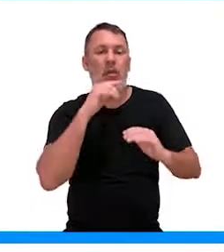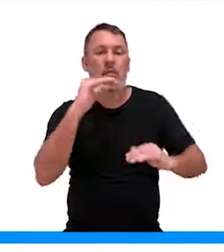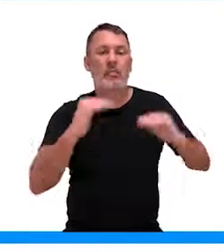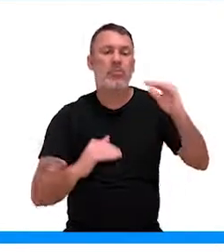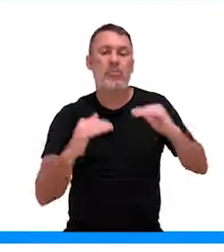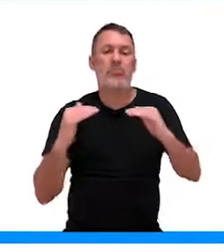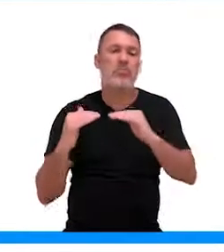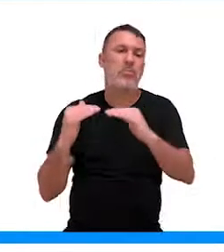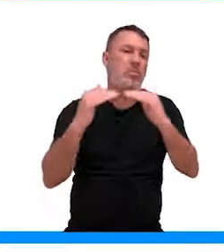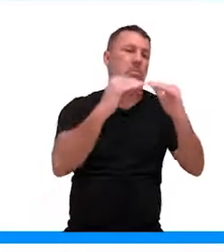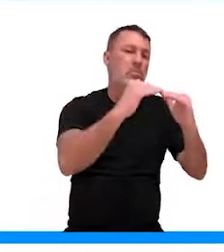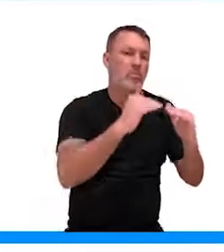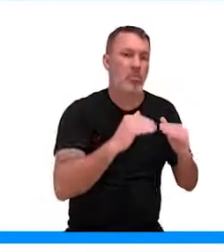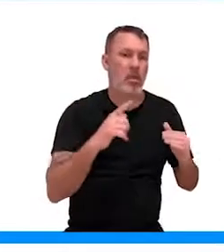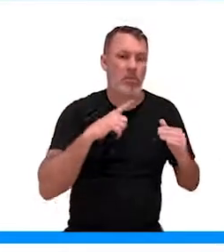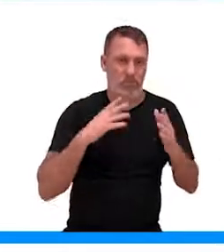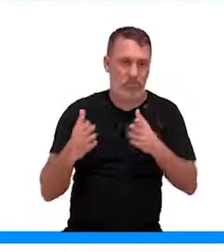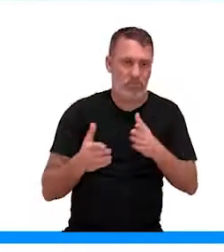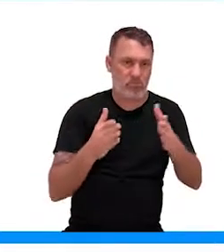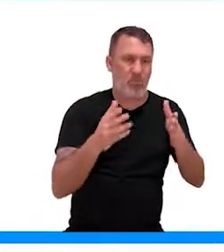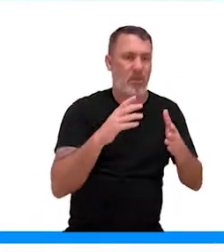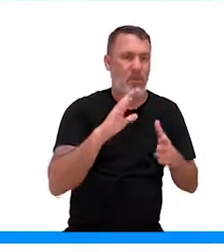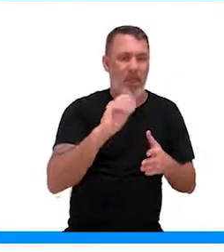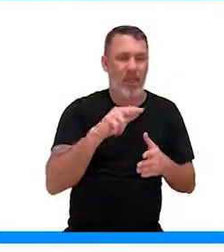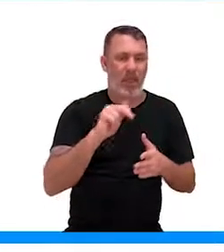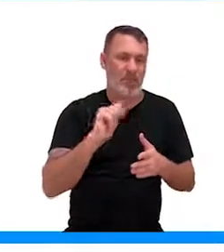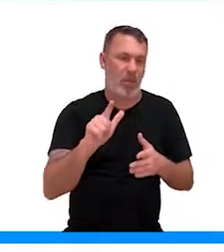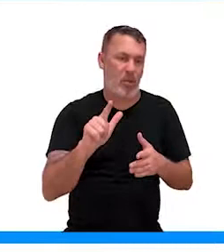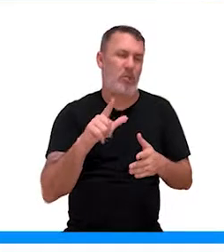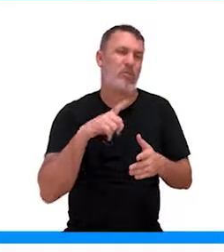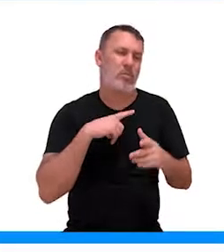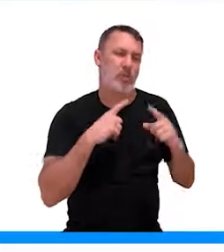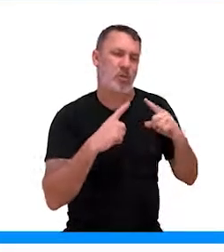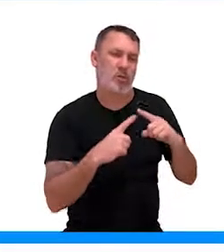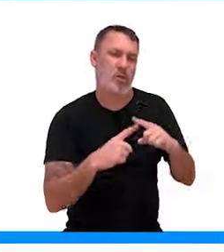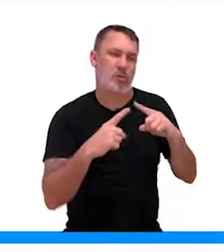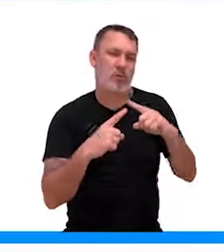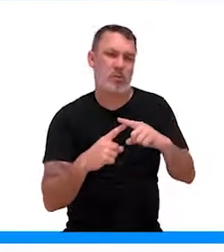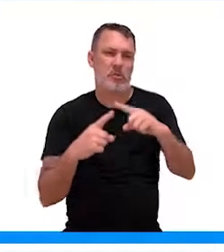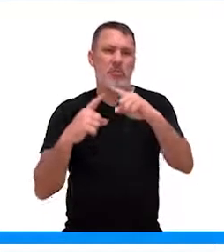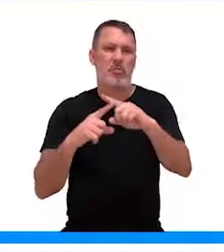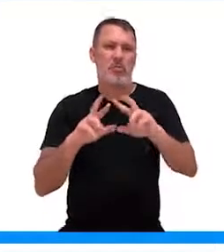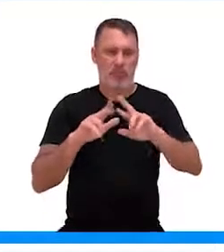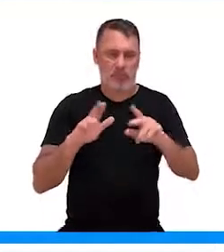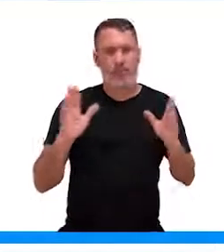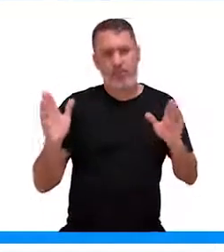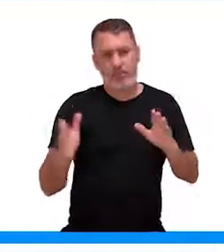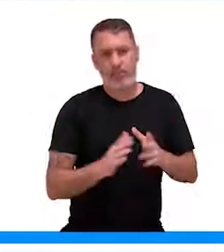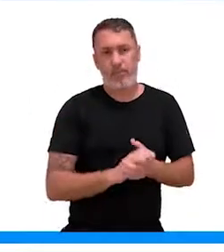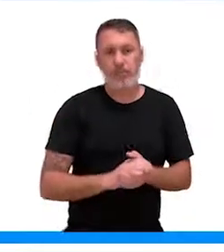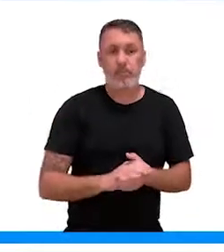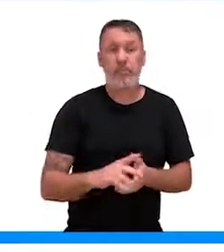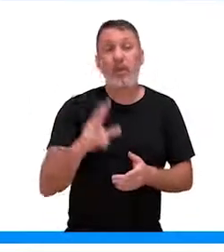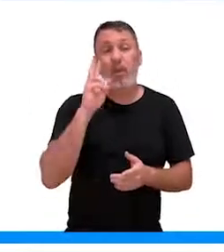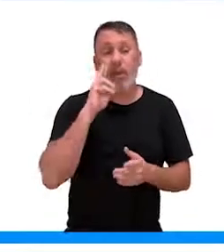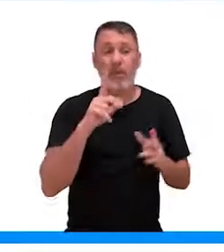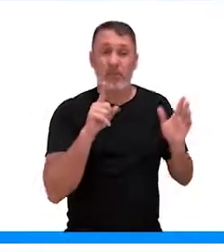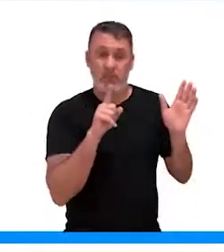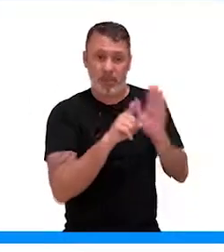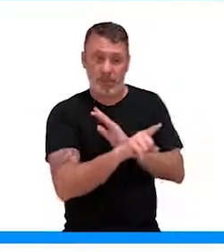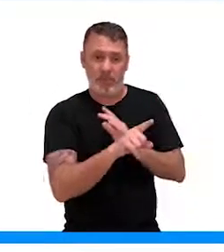e difundem em quantidades mais ou menos equivalentes. Meus amores, a drenagem